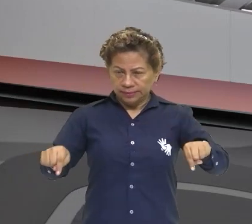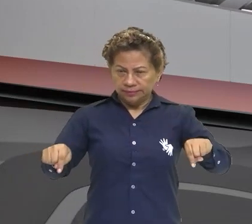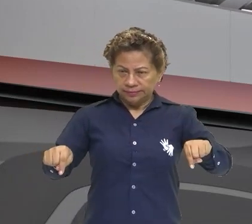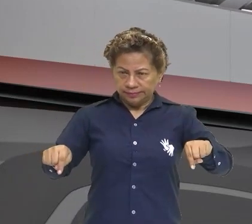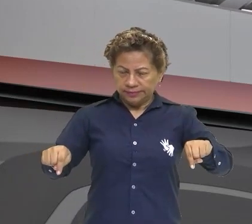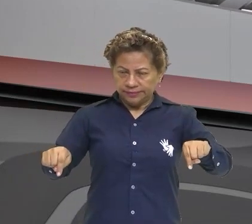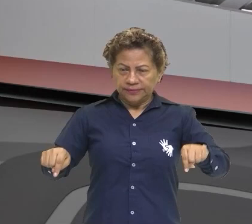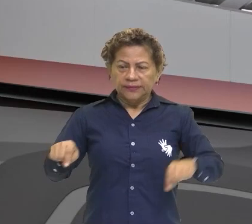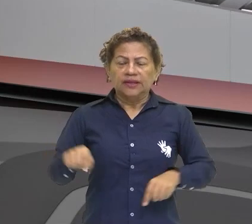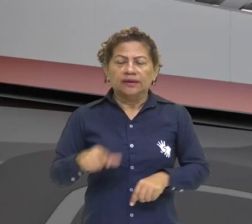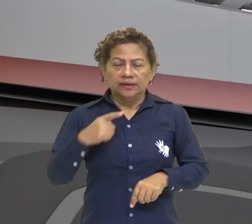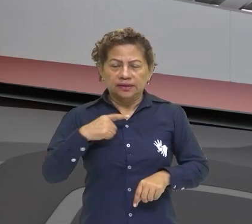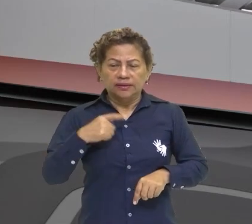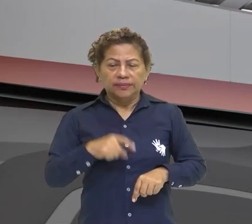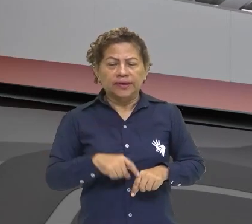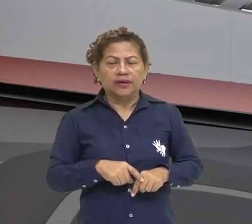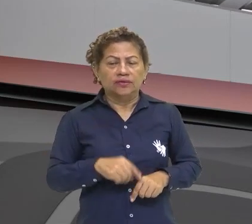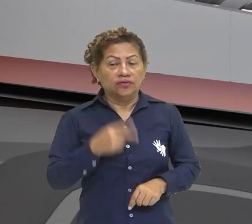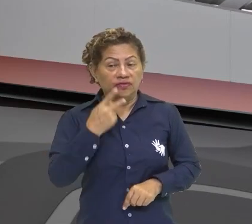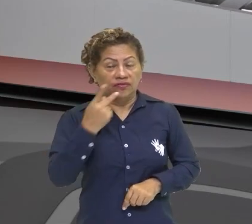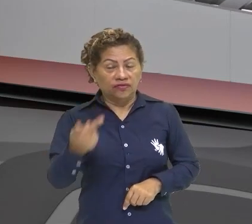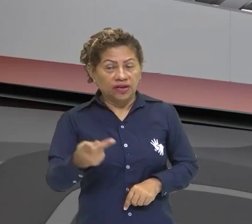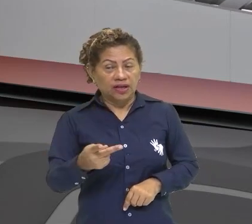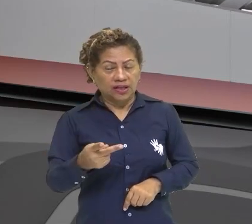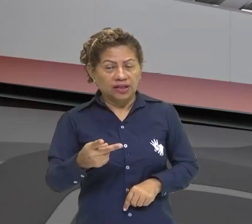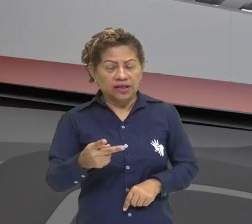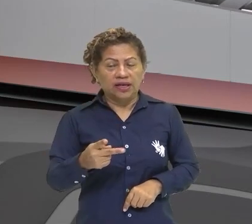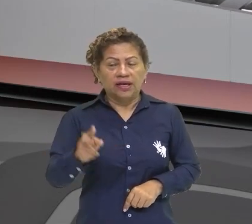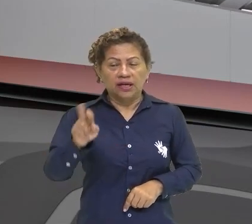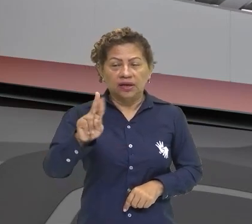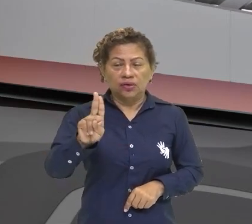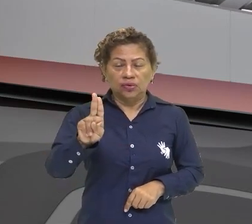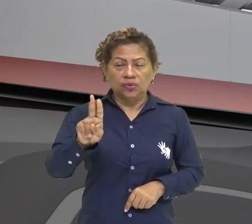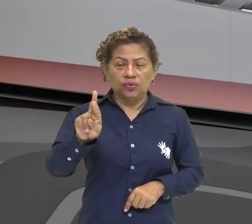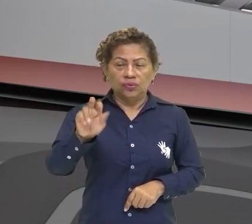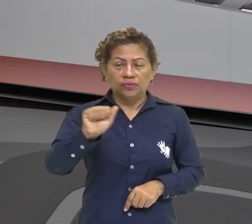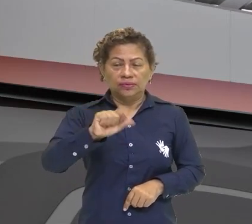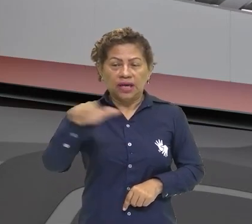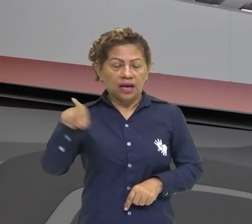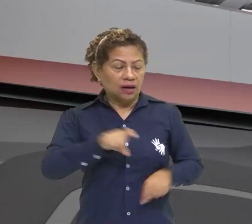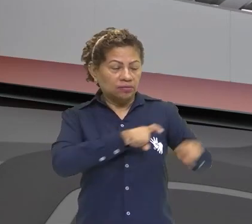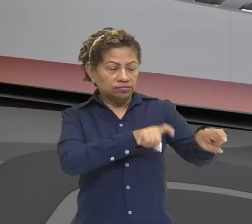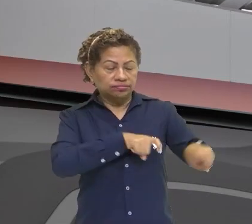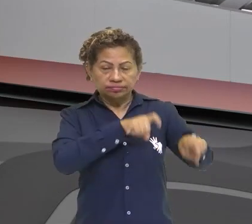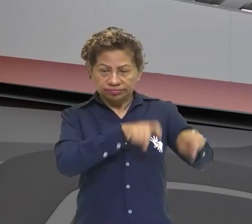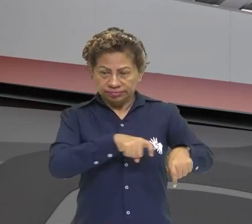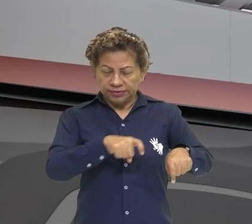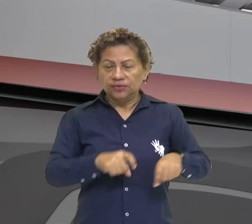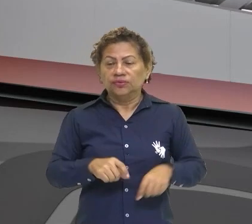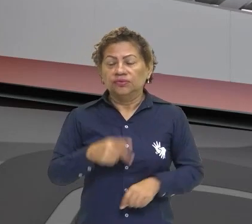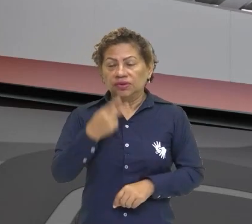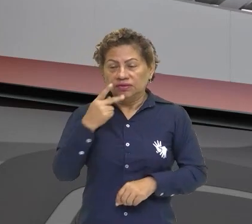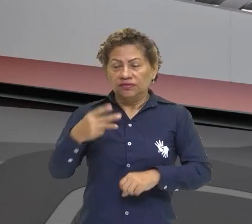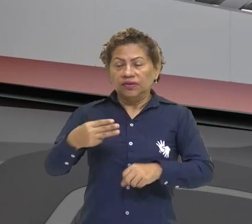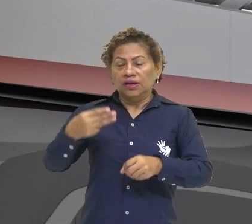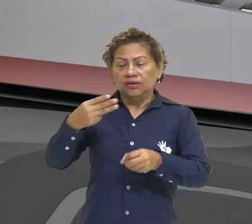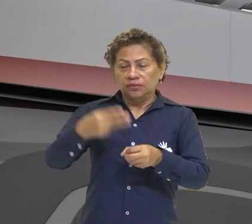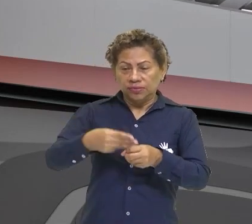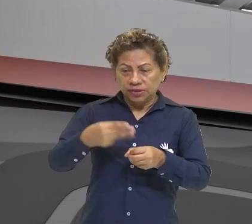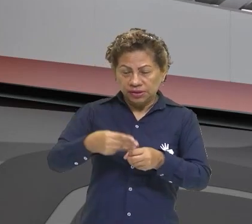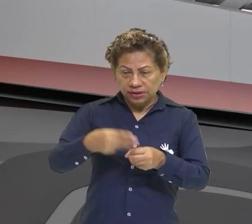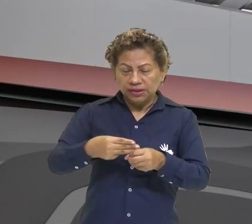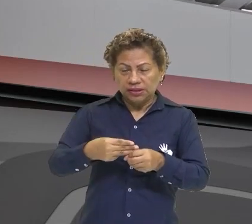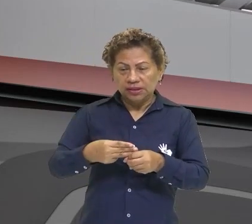rural, tá bom? Mas quando eu falar aqui de cidade, eu estou falando normalmente, querendo me referir ao município como um todo, tá certo? O município tem o